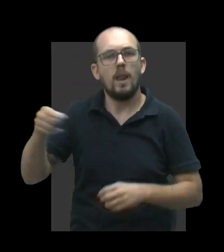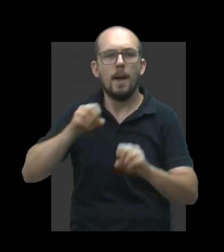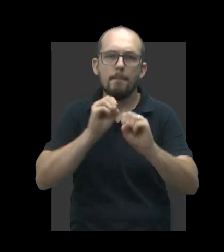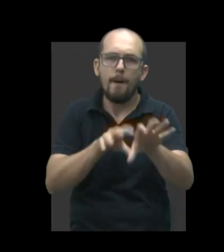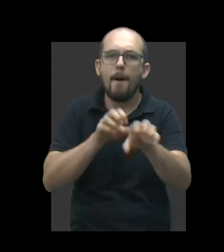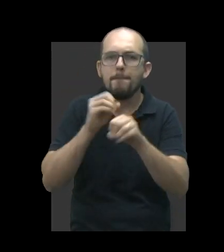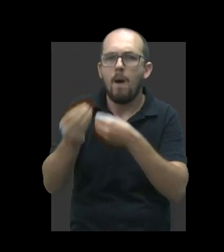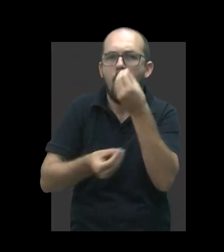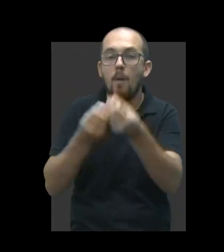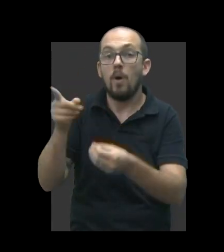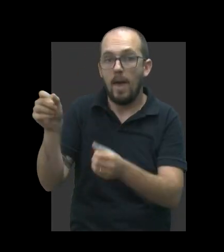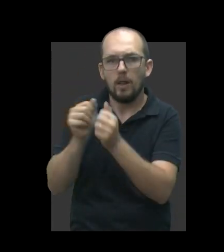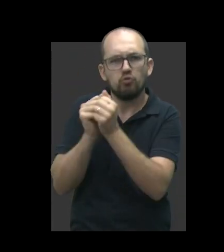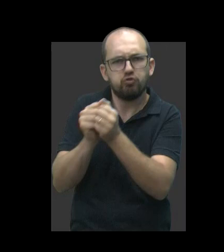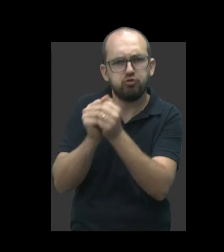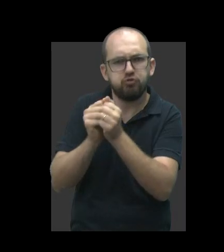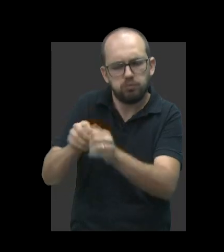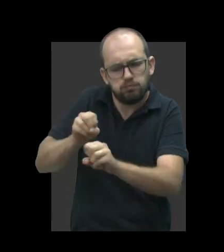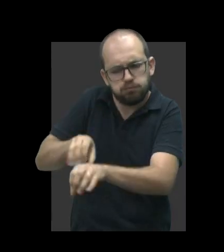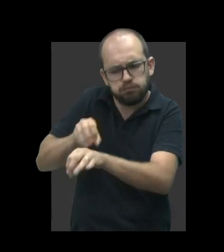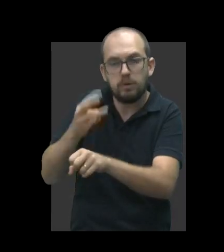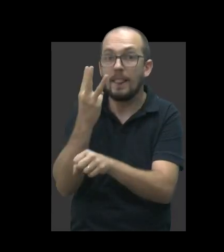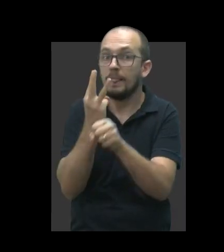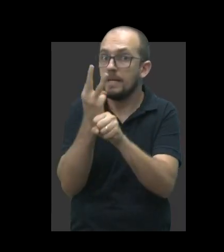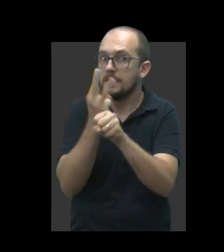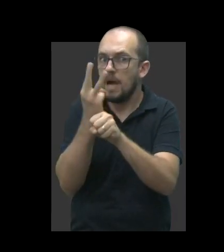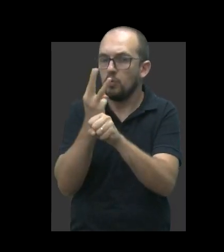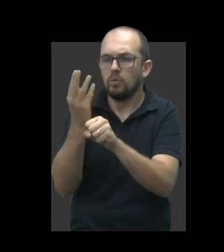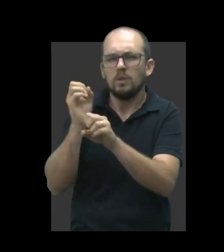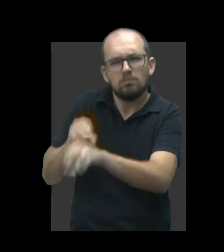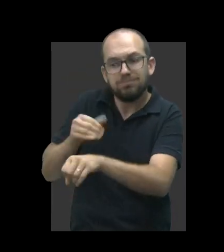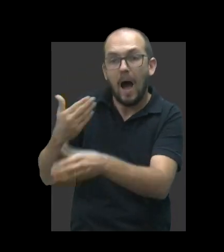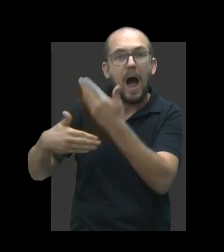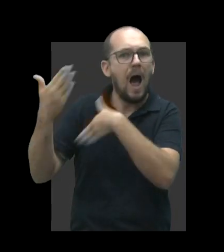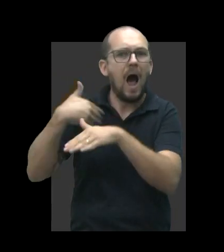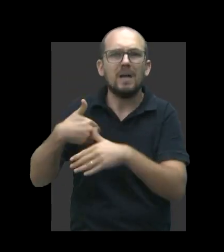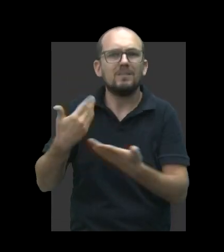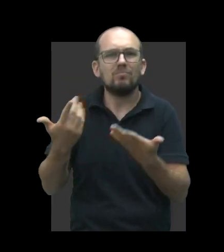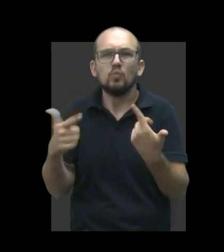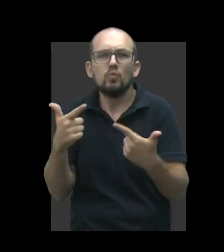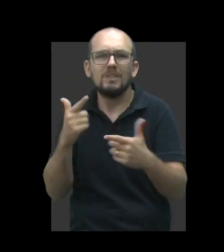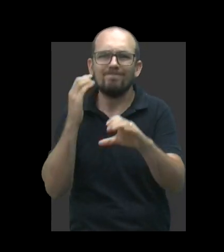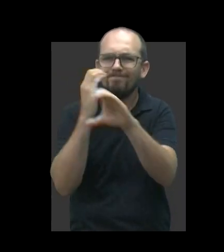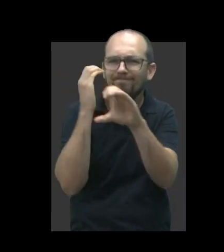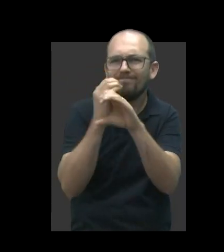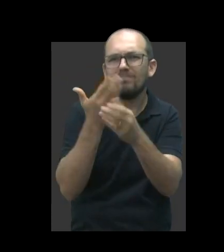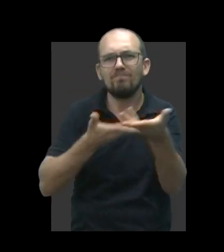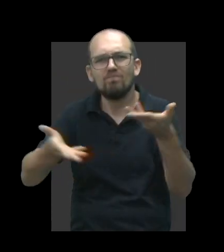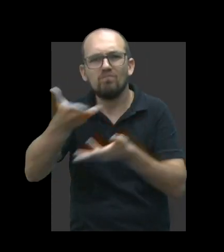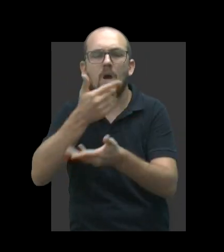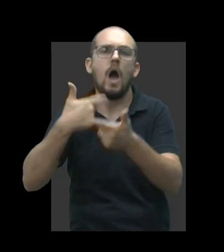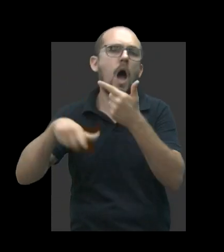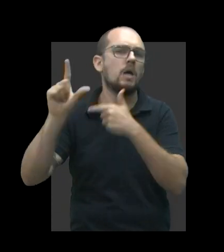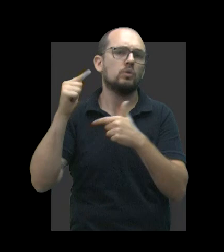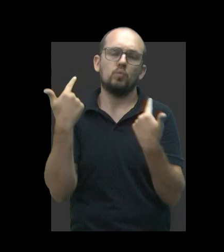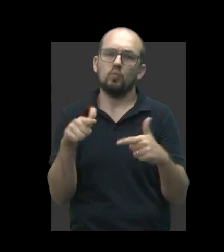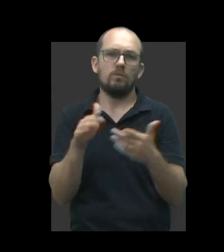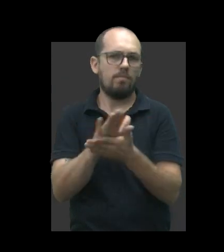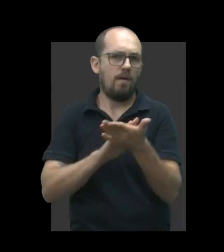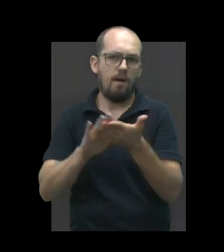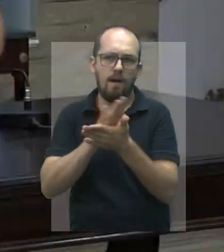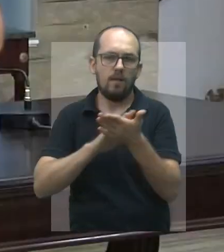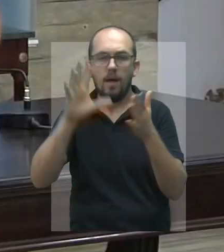acompanha o estudante há 3 anos, quando ele não tinha praticamente nenhuma interação social e